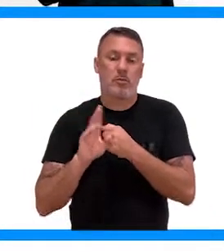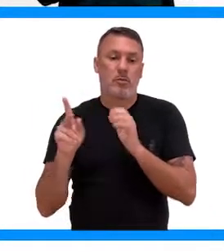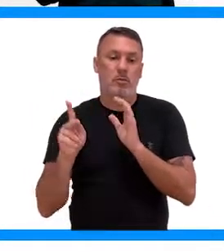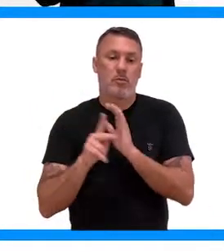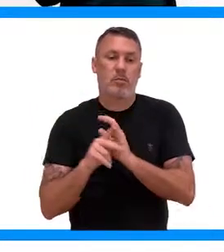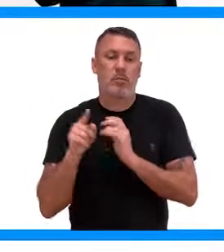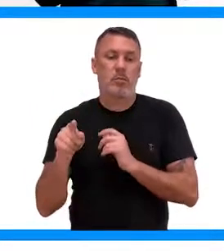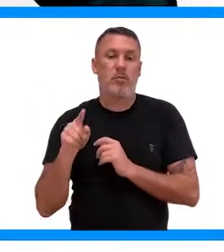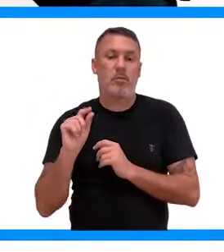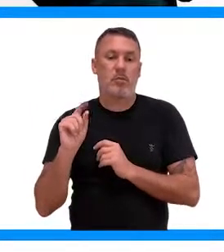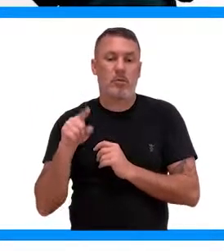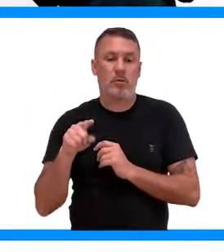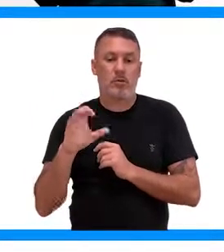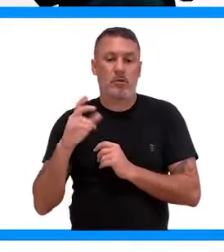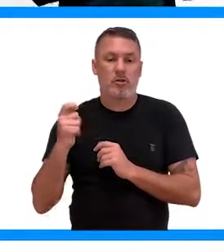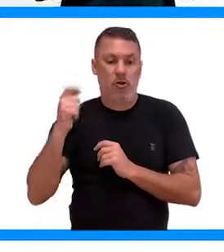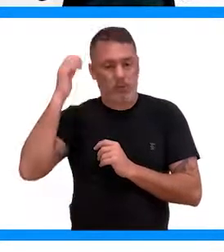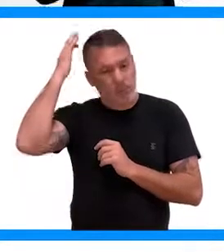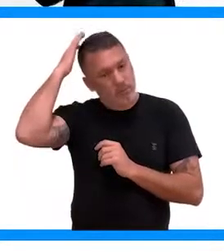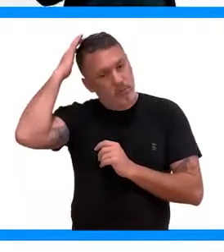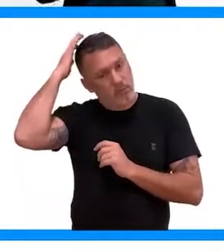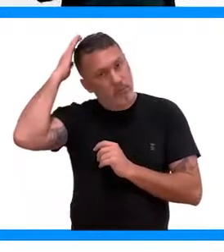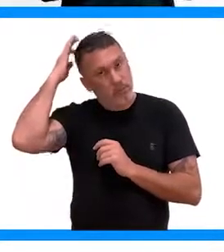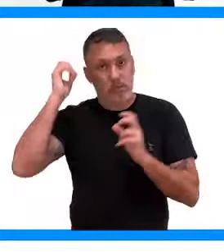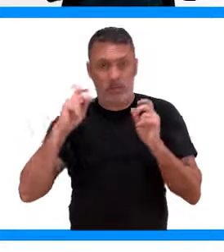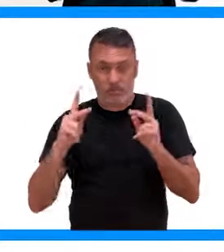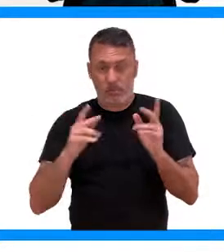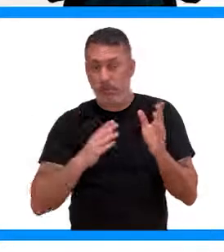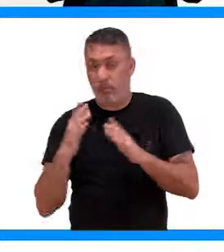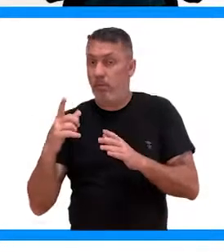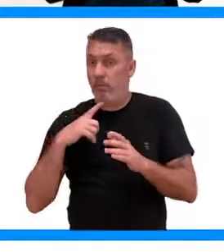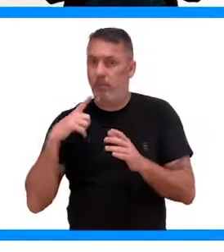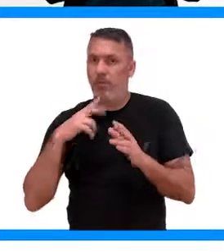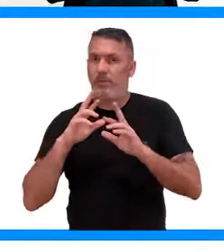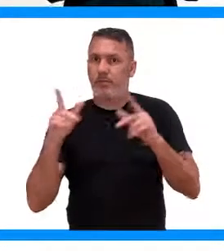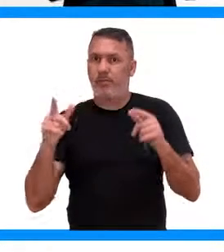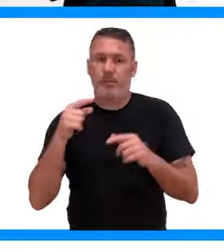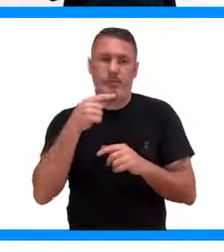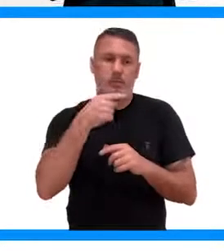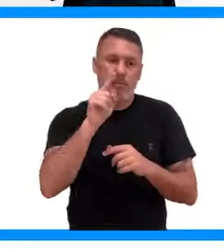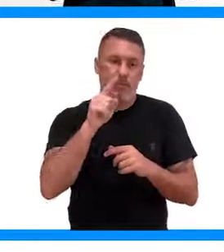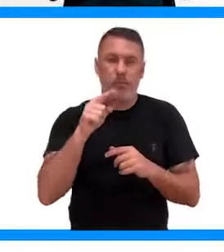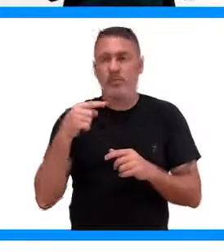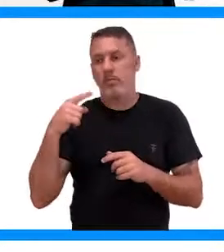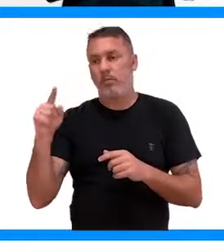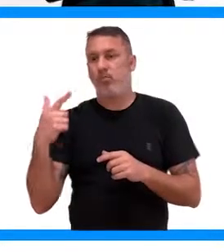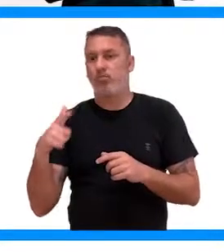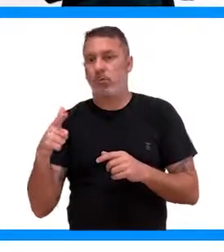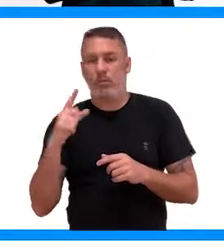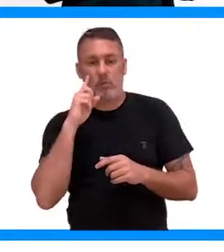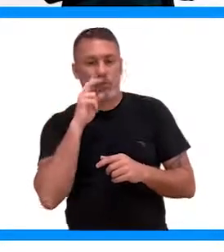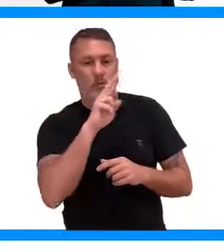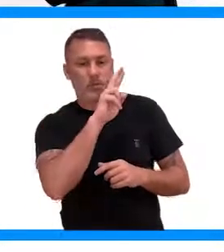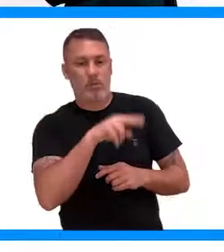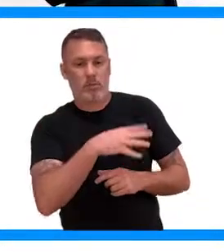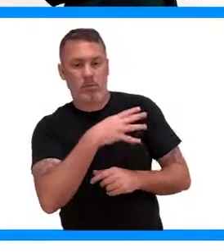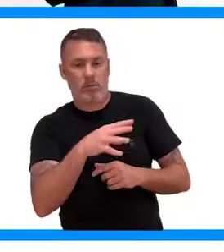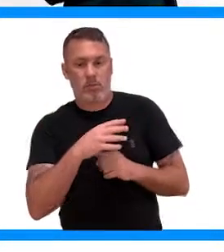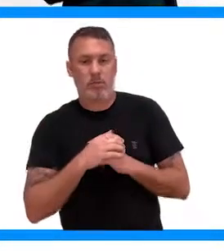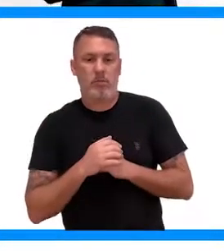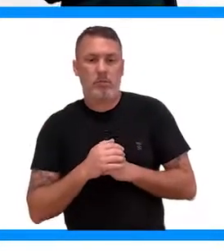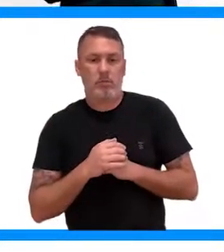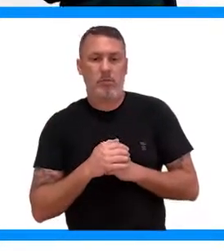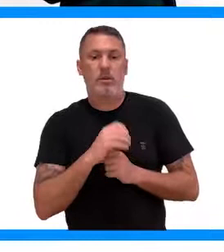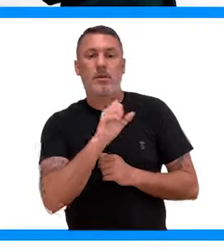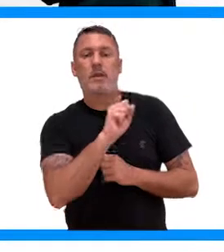Tu te lastimaste como? É a pessoa com quem eu falo, bien? E te, com tilde, substantivo.